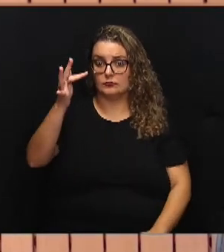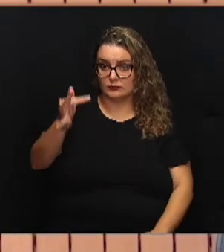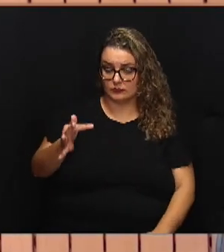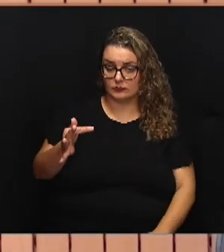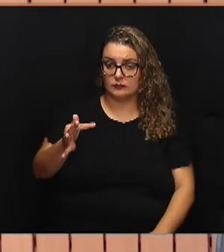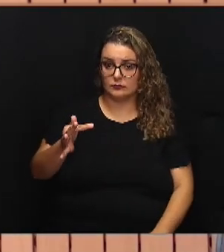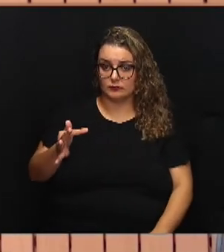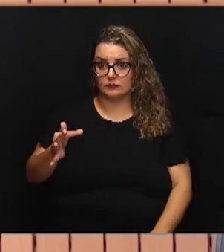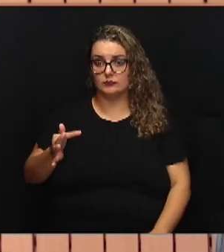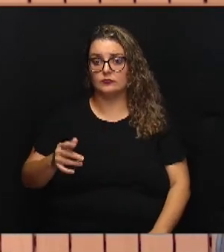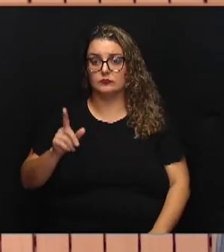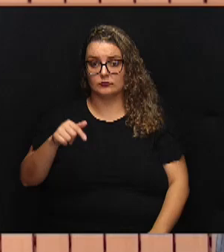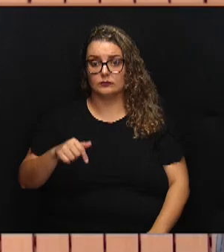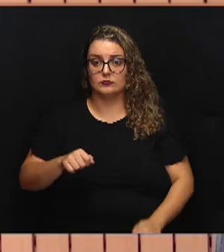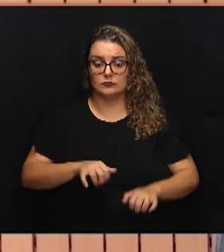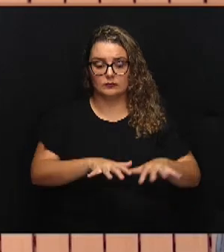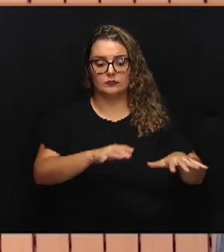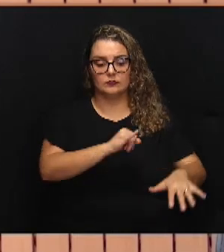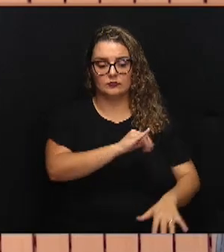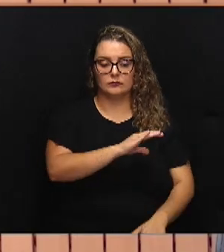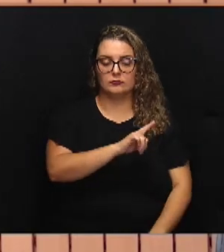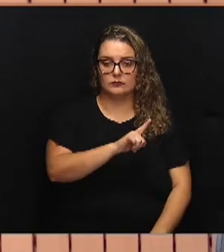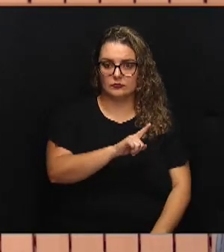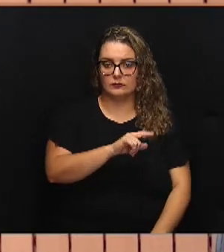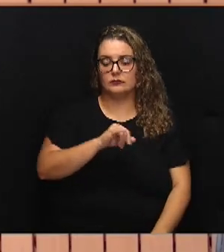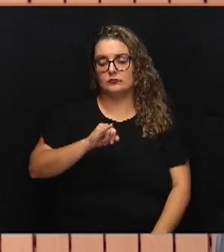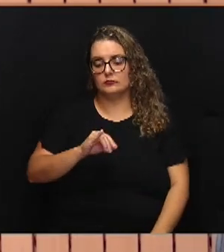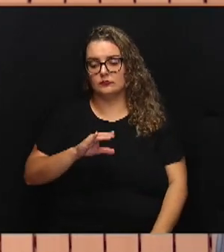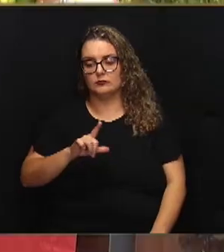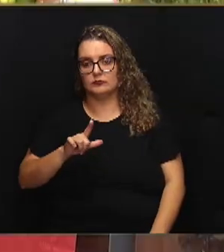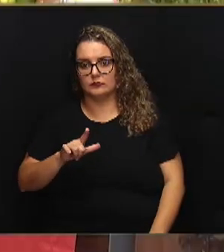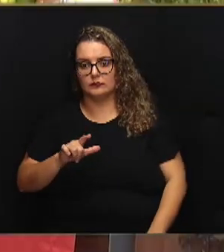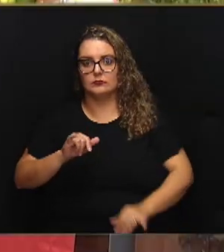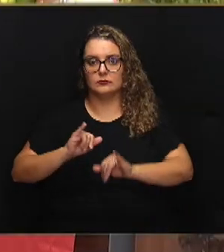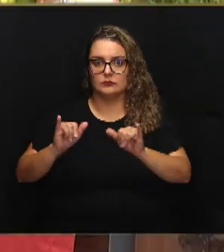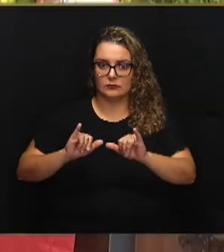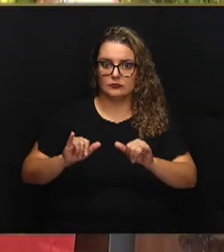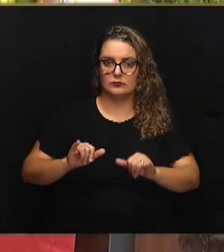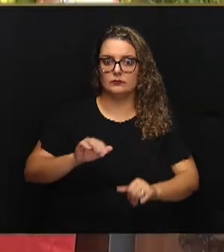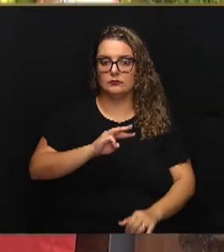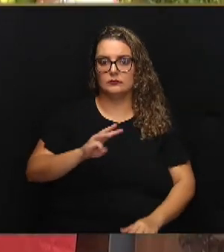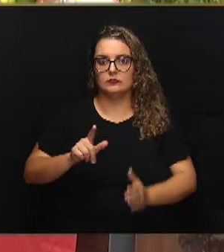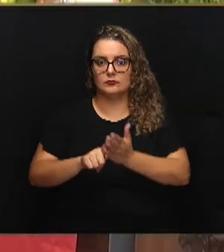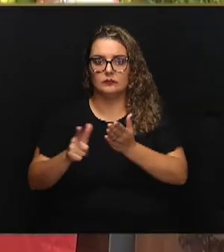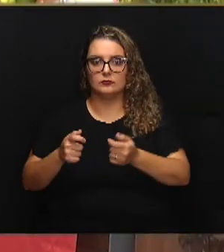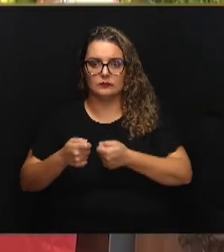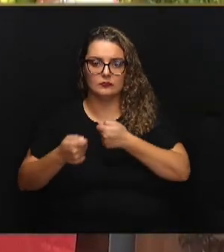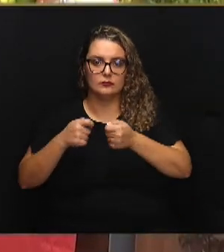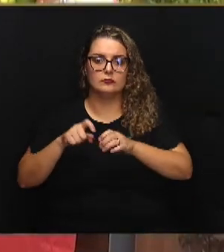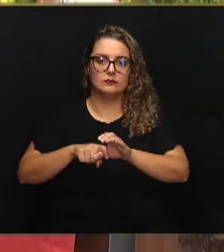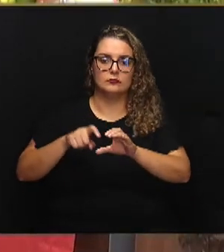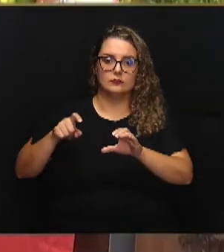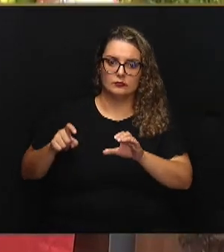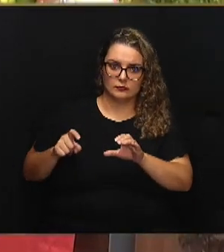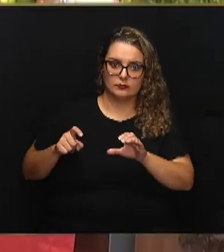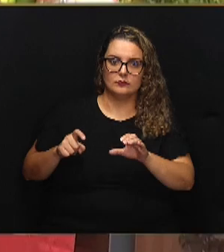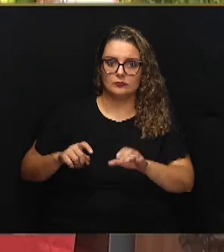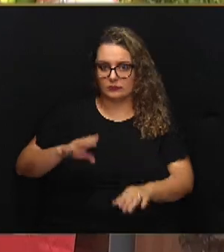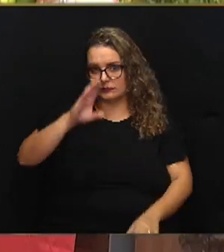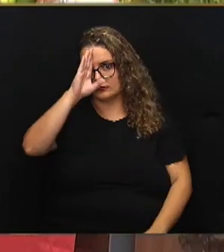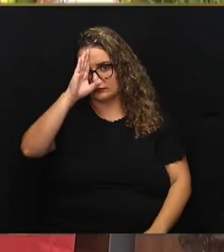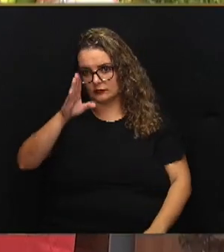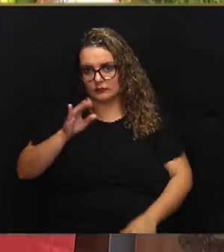dos braços do ICL é o ICL Notícias, um portal de jornalismo independente com as